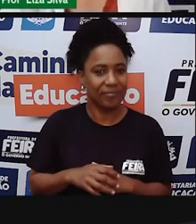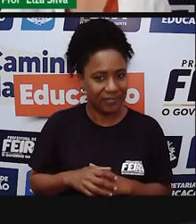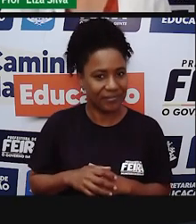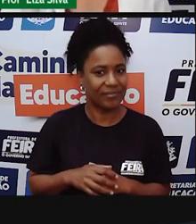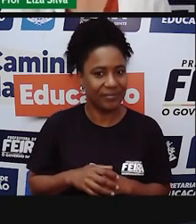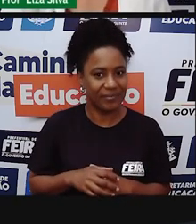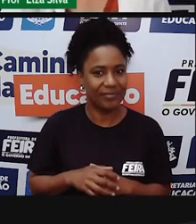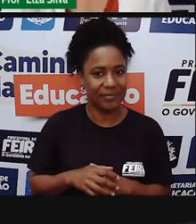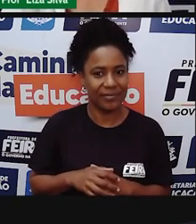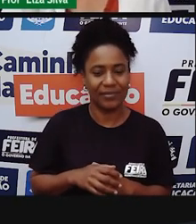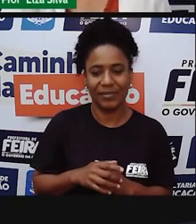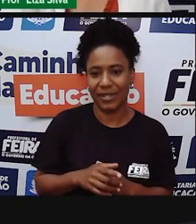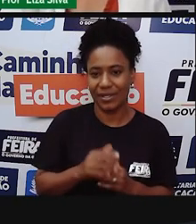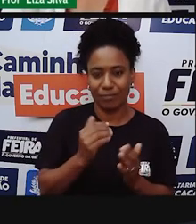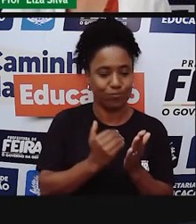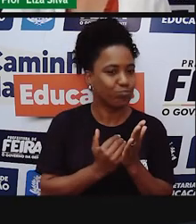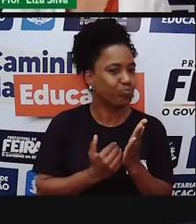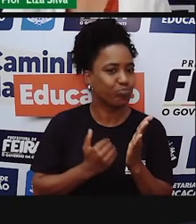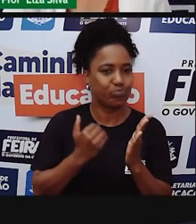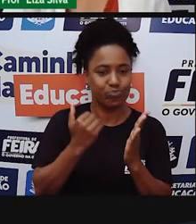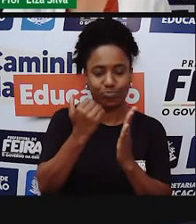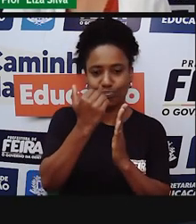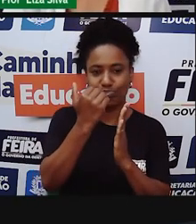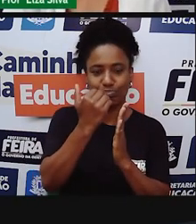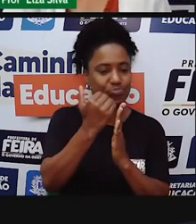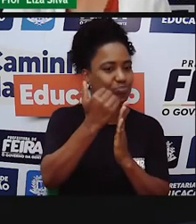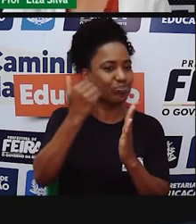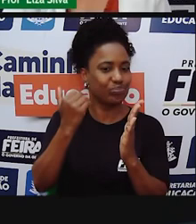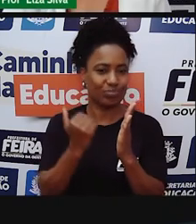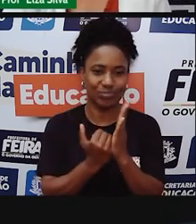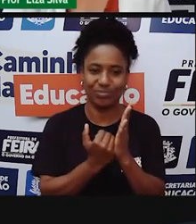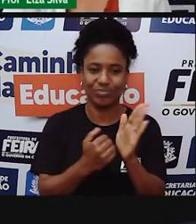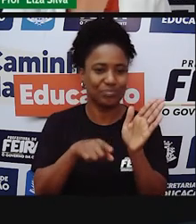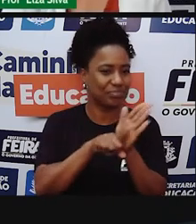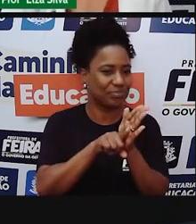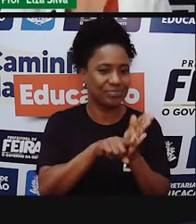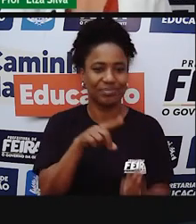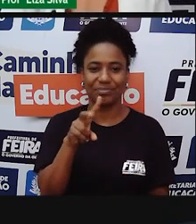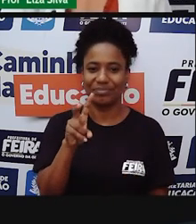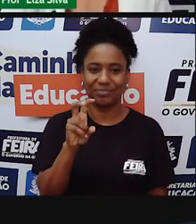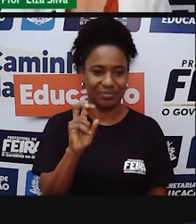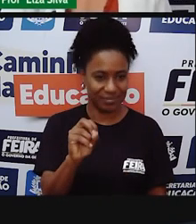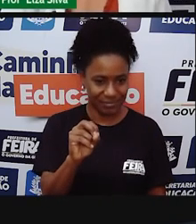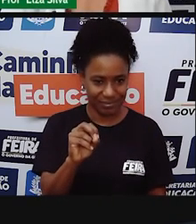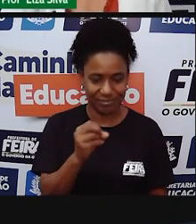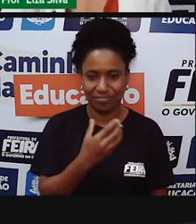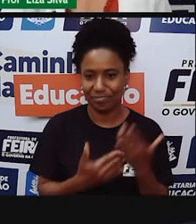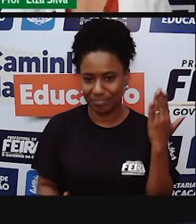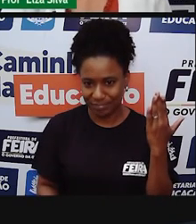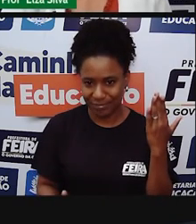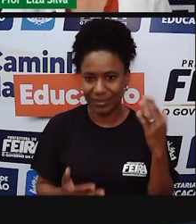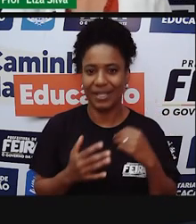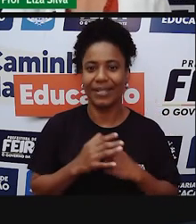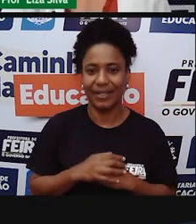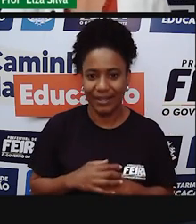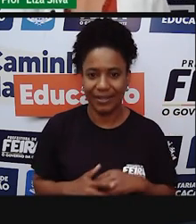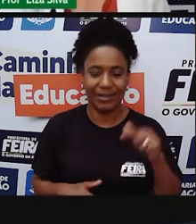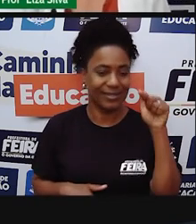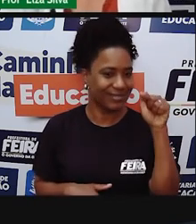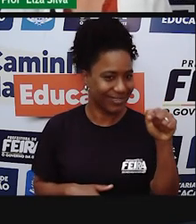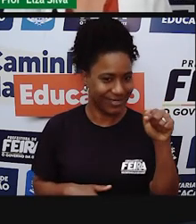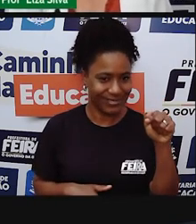nós tivemos um bônus negativo, perdemos 50 pontos. E finalmente, number